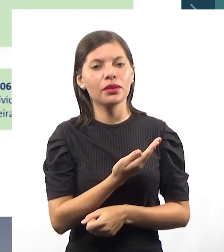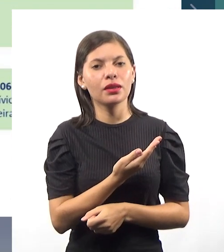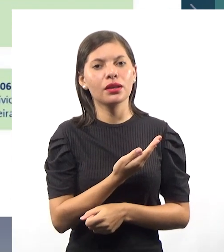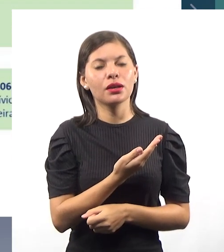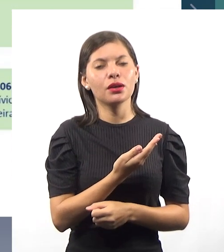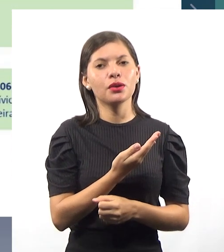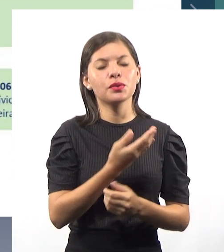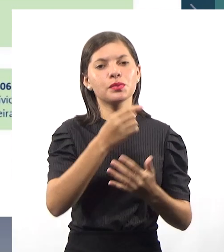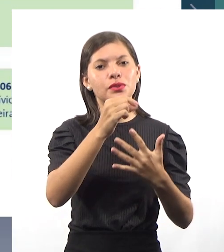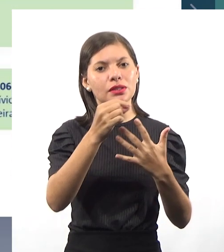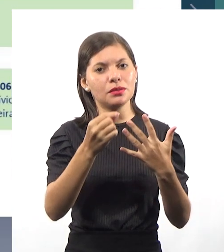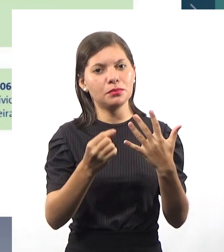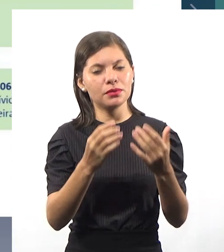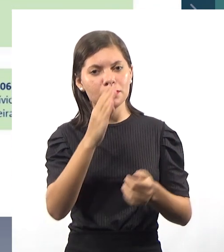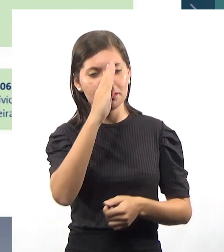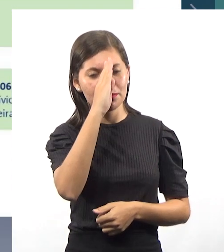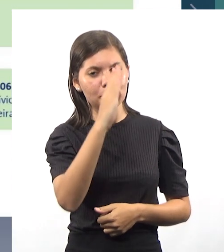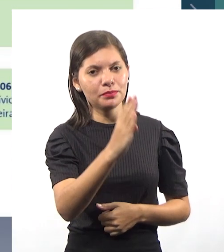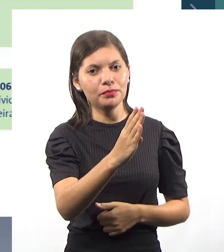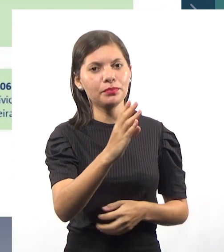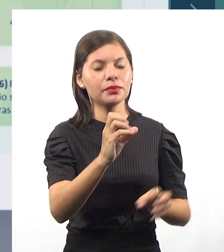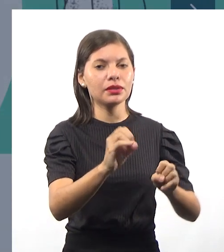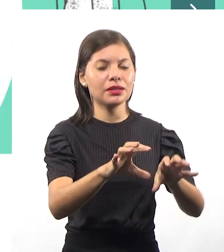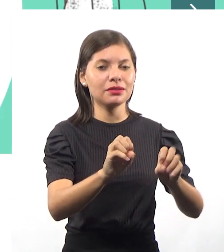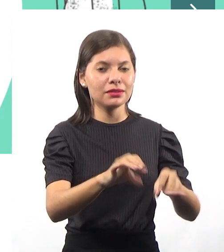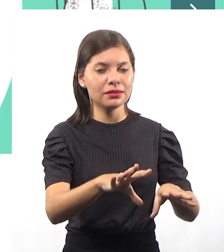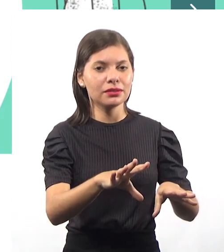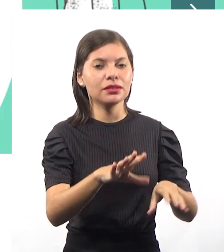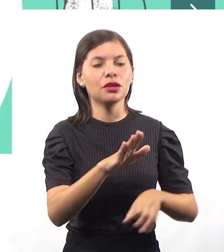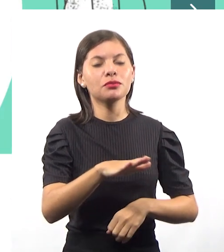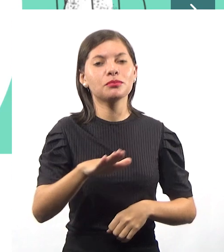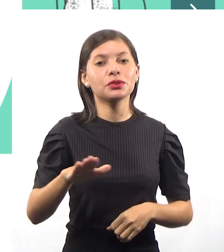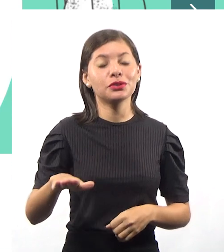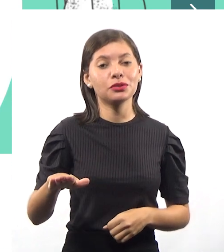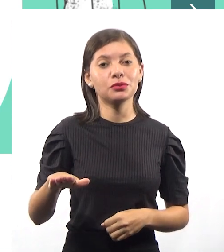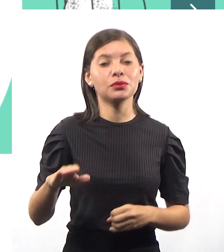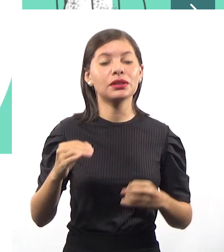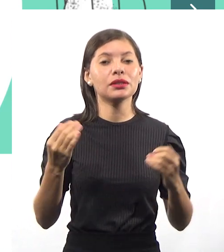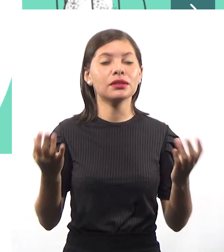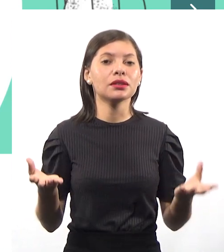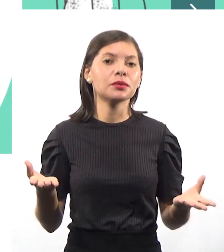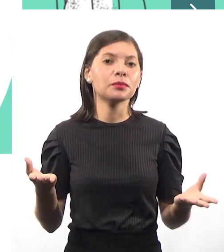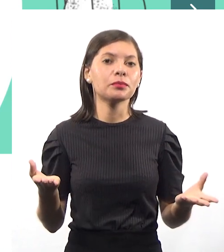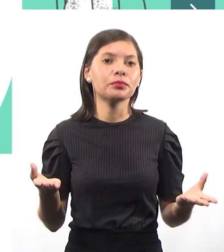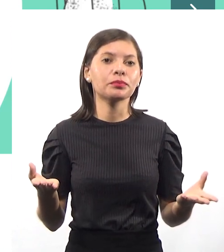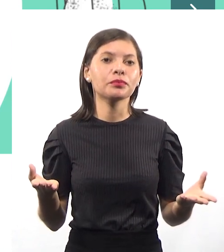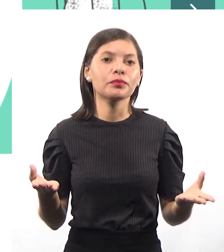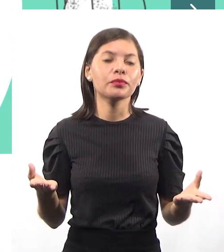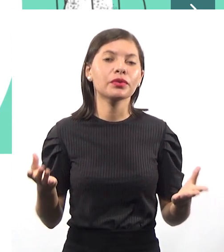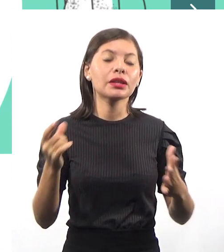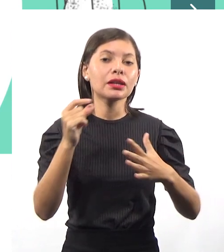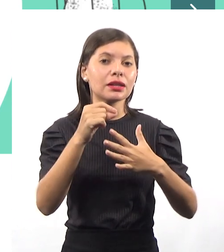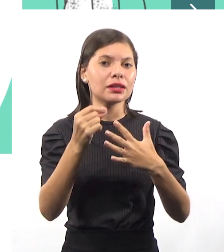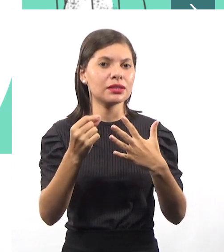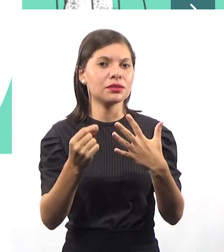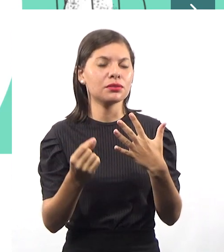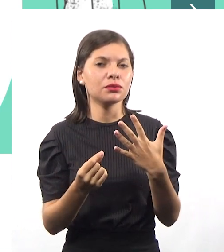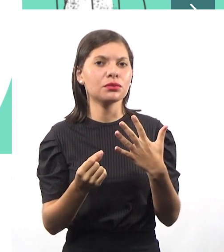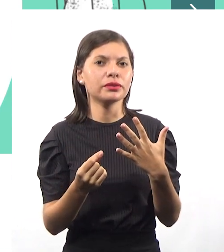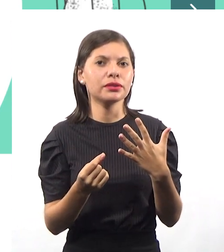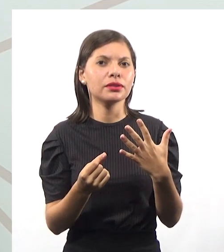aqui são considerados os elementos principais da educação infantil. Portanto,